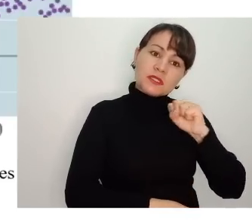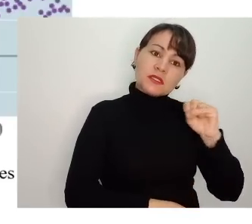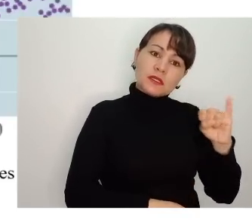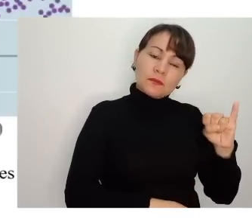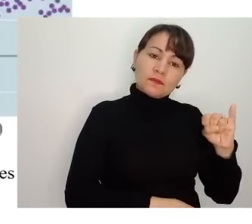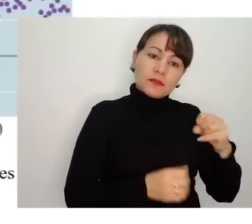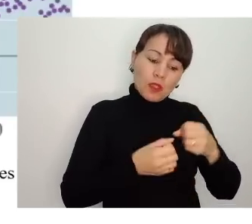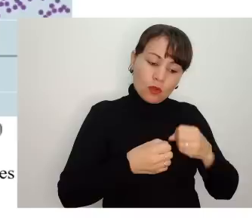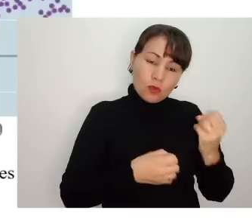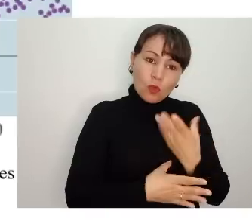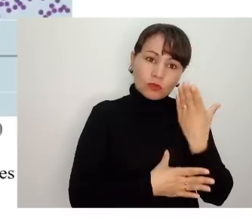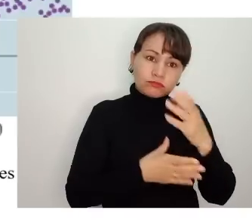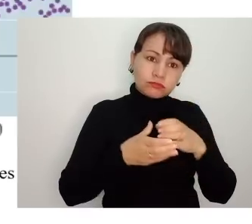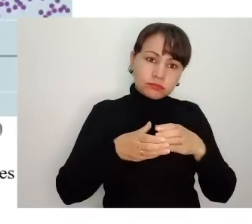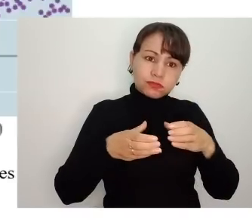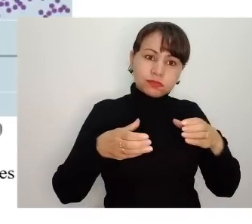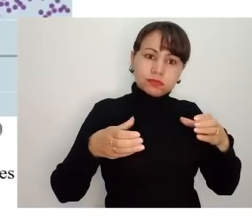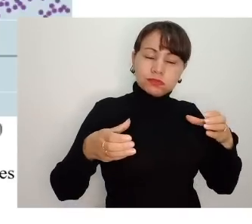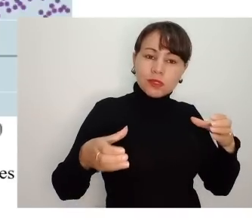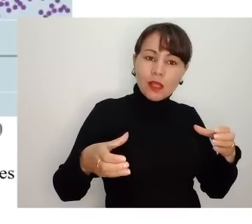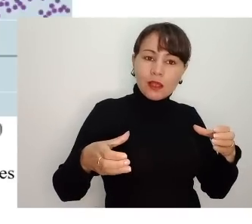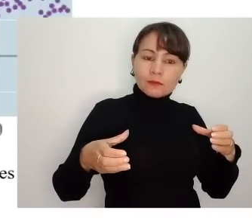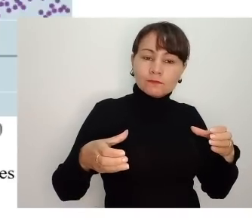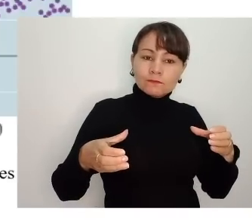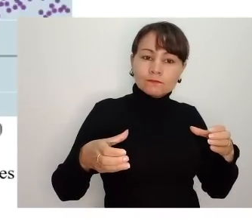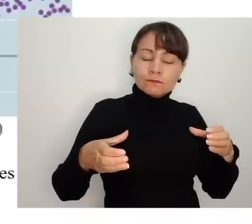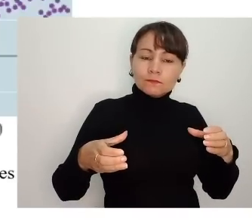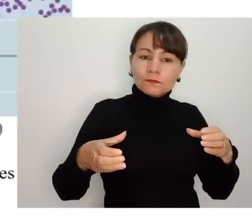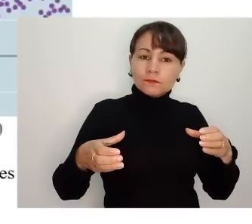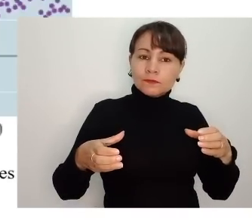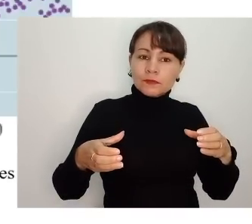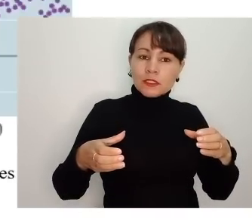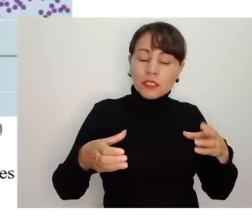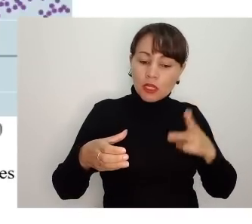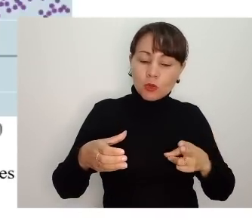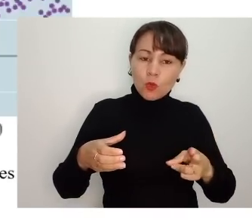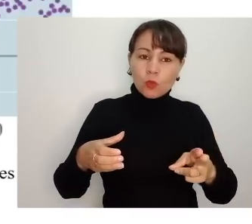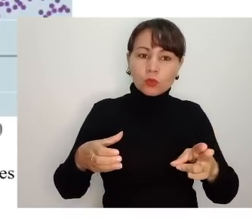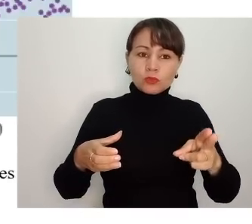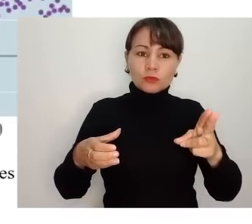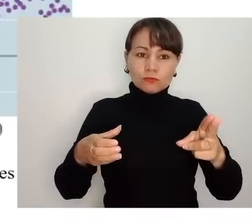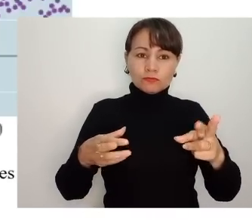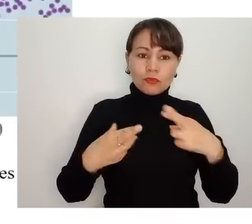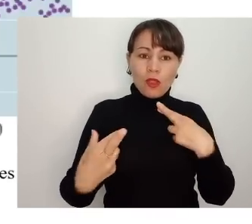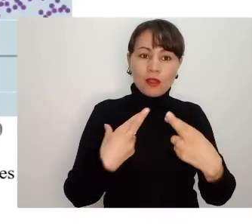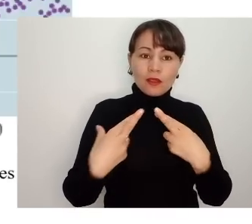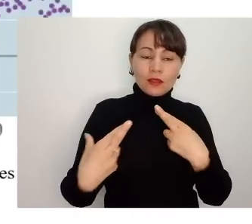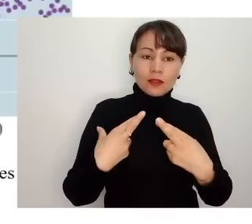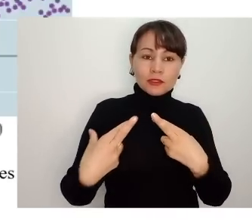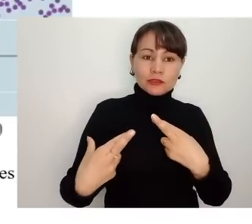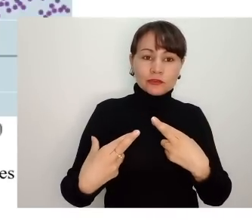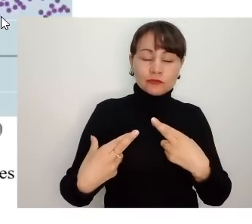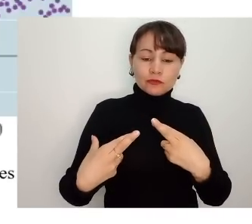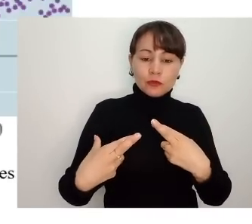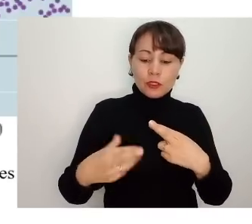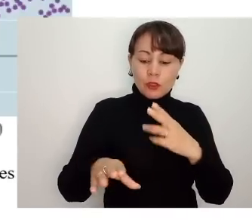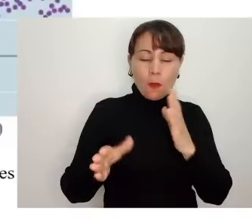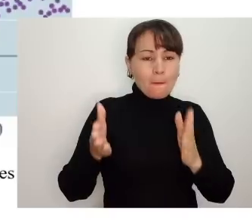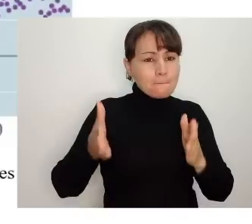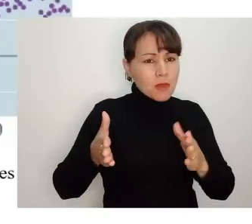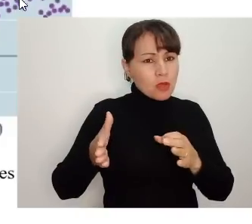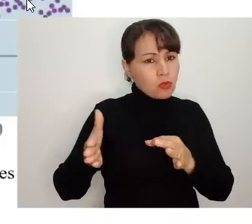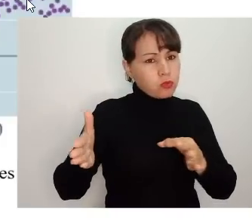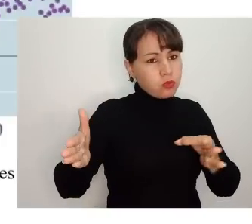aumento da amplitude, e esse aumento da amplitude, ele perdura relativamente por um